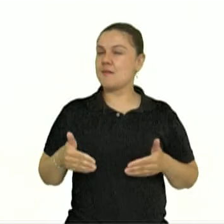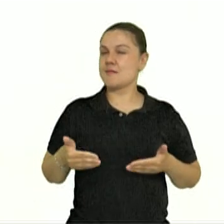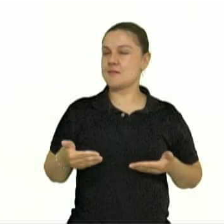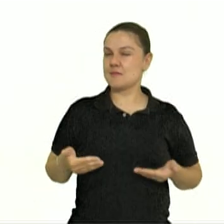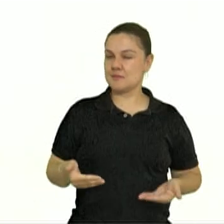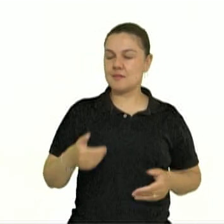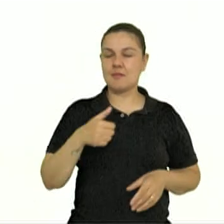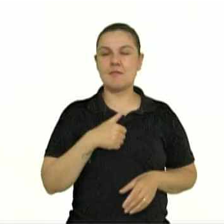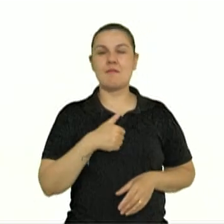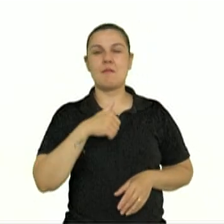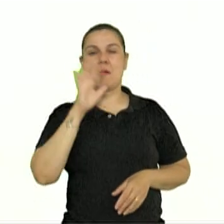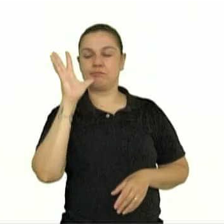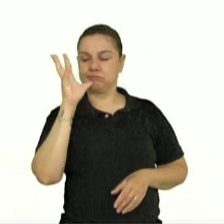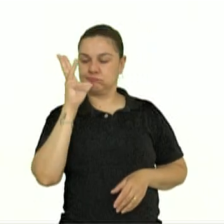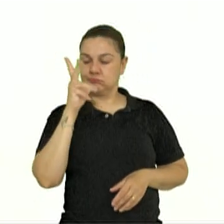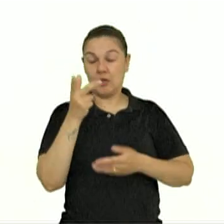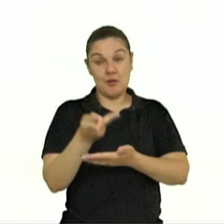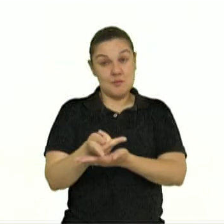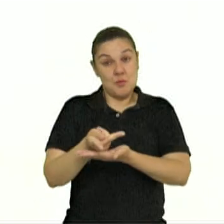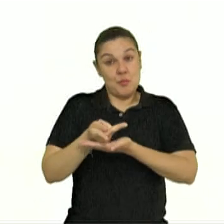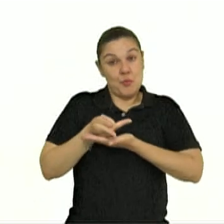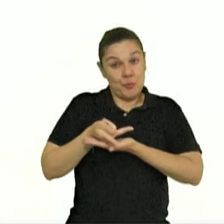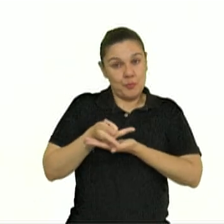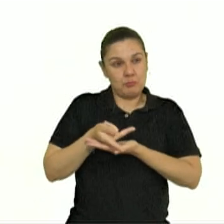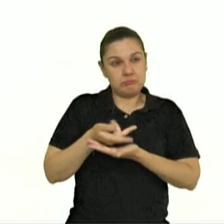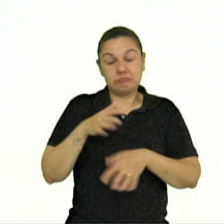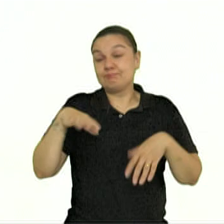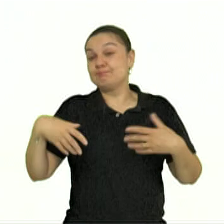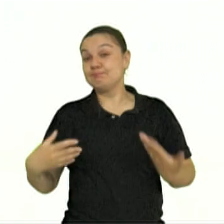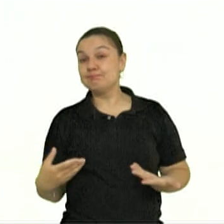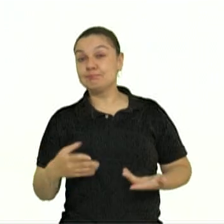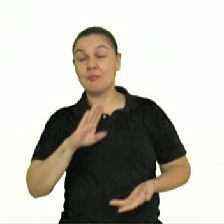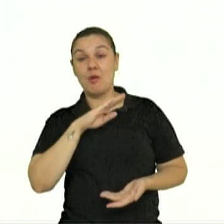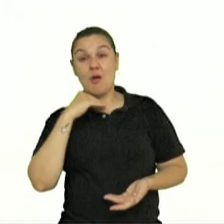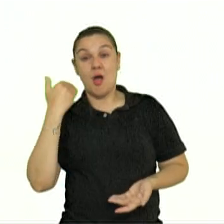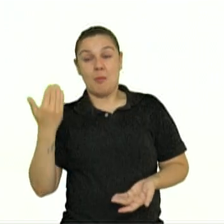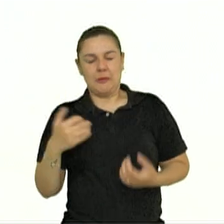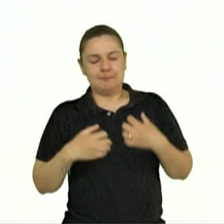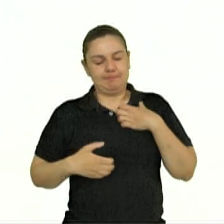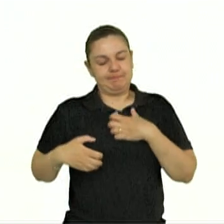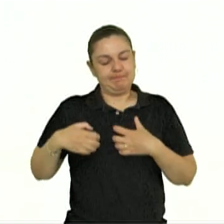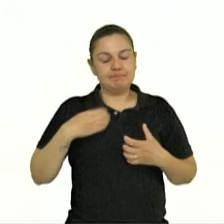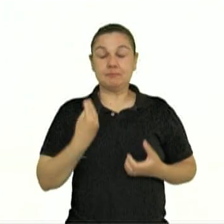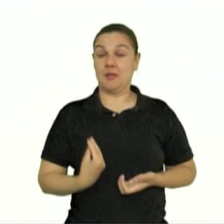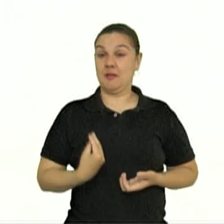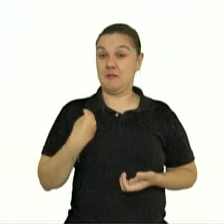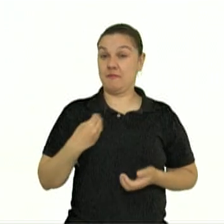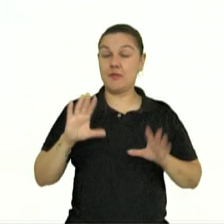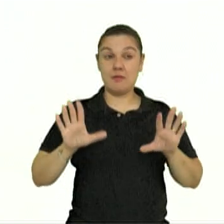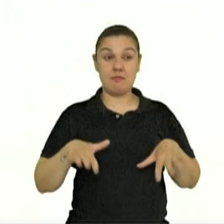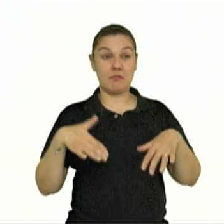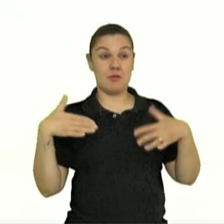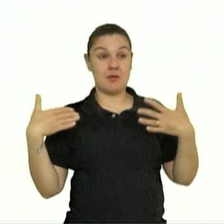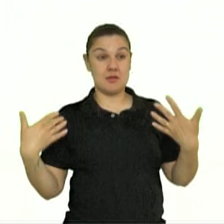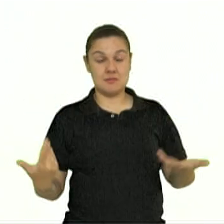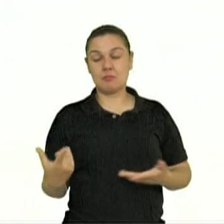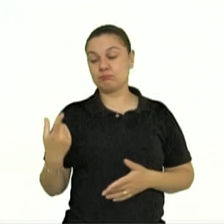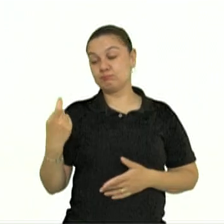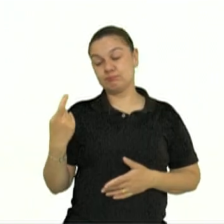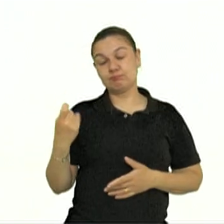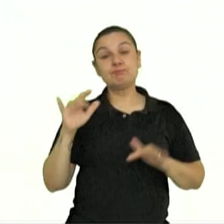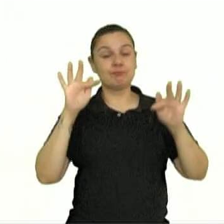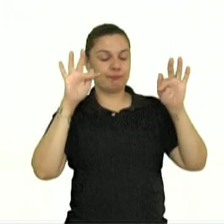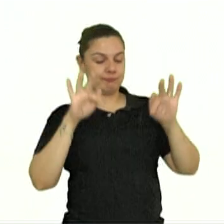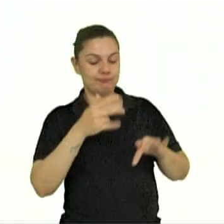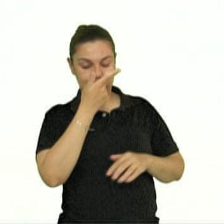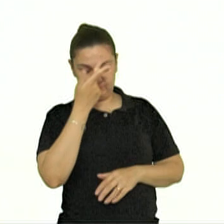quando mais tarde me procure, quem sabe a morte, angústia de quem vive, quem sabe a solidão, fim de quem